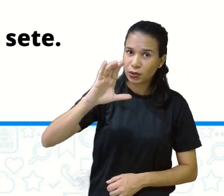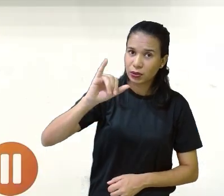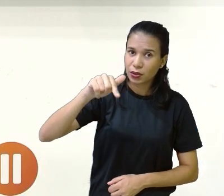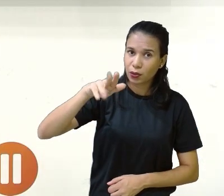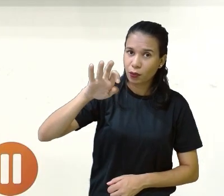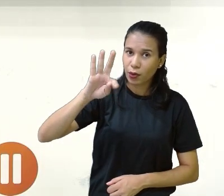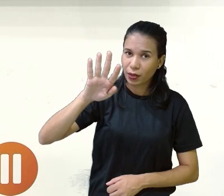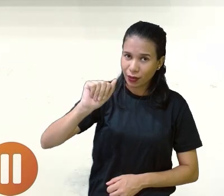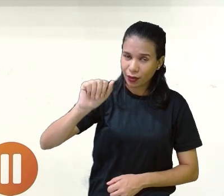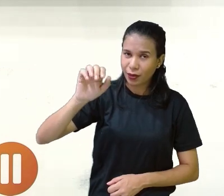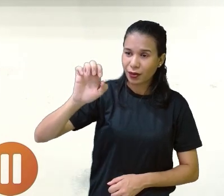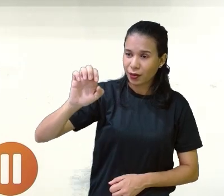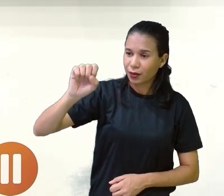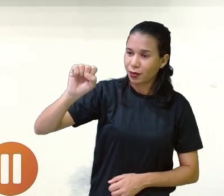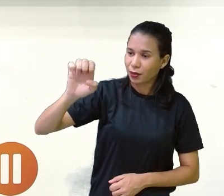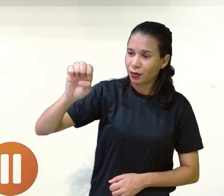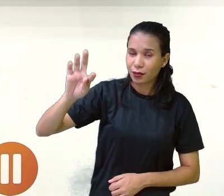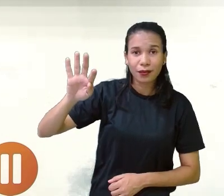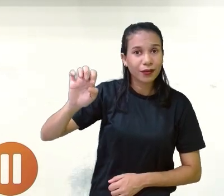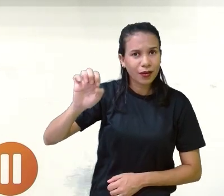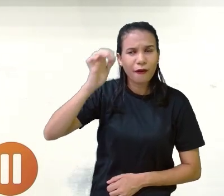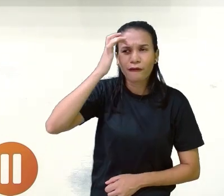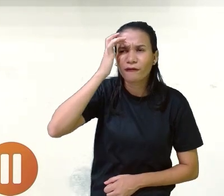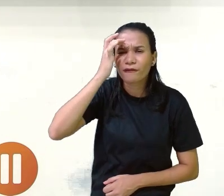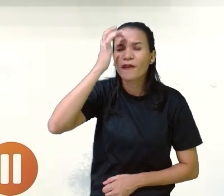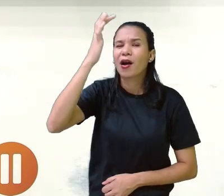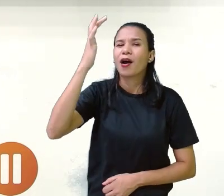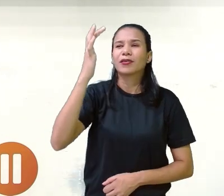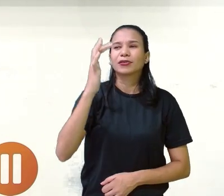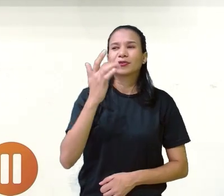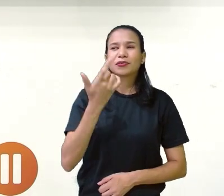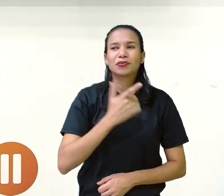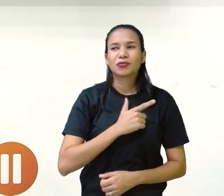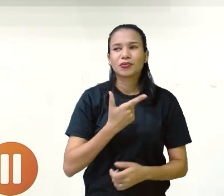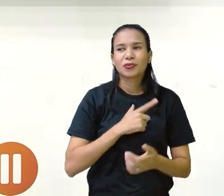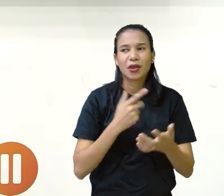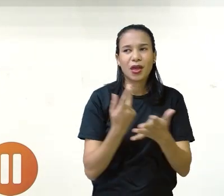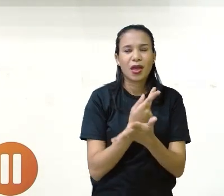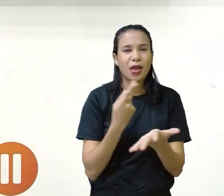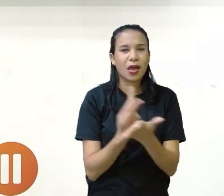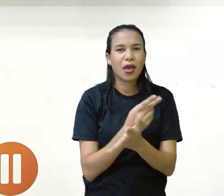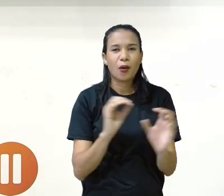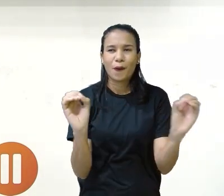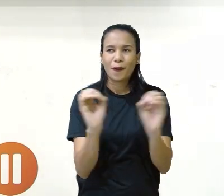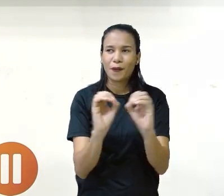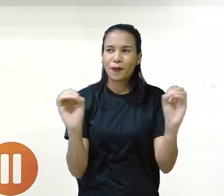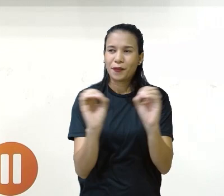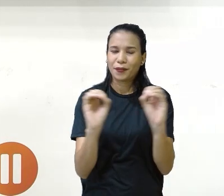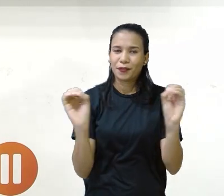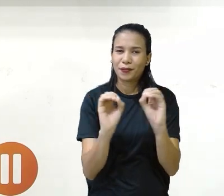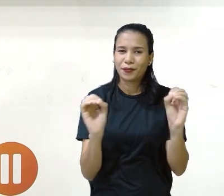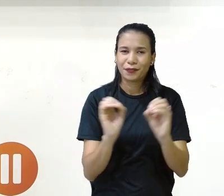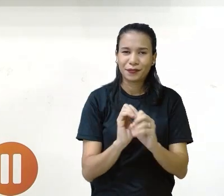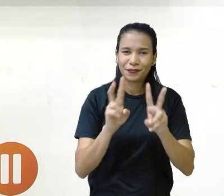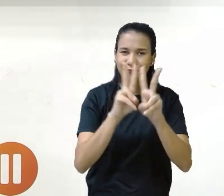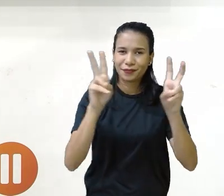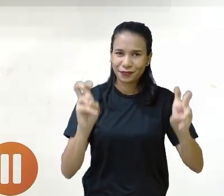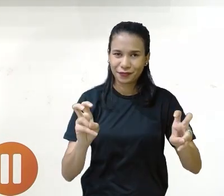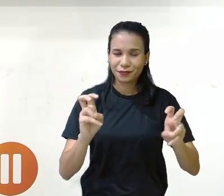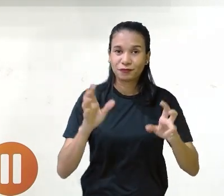1857. Fácil demais. Vocês nunca mais vão errar esse